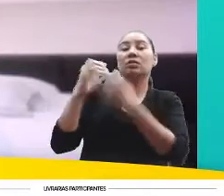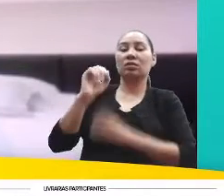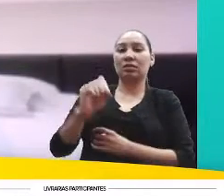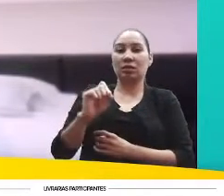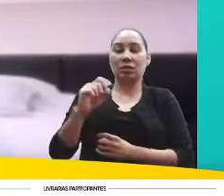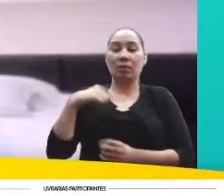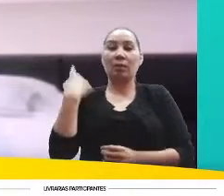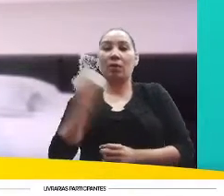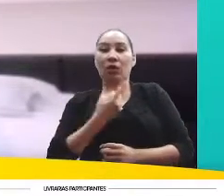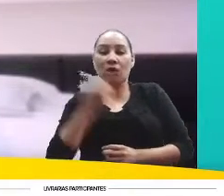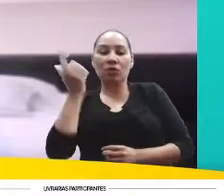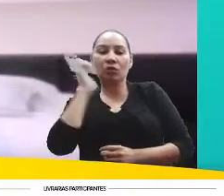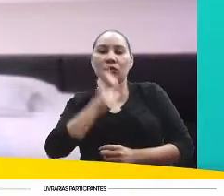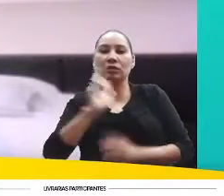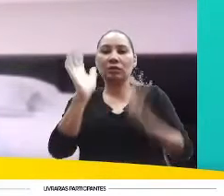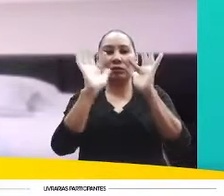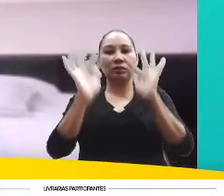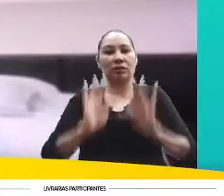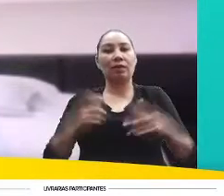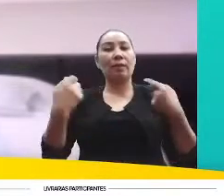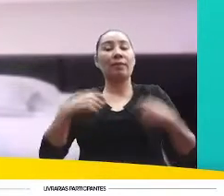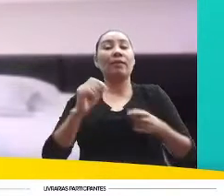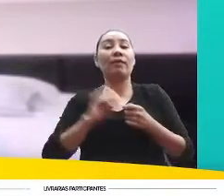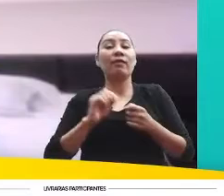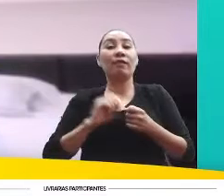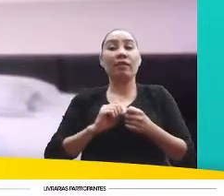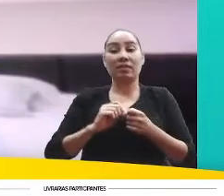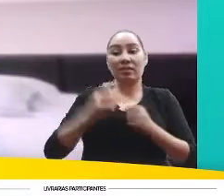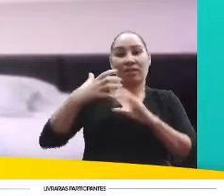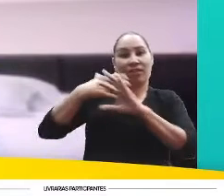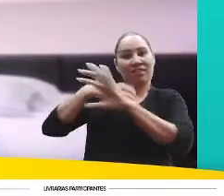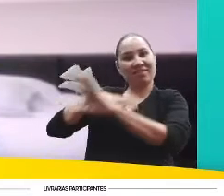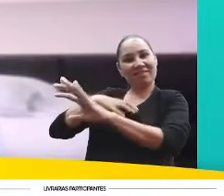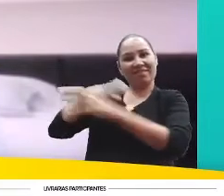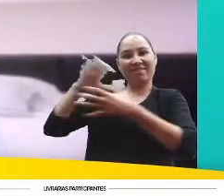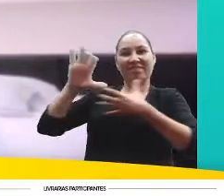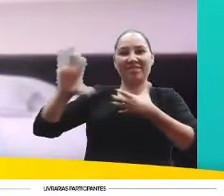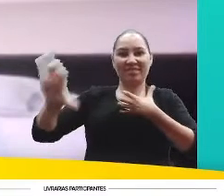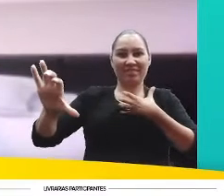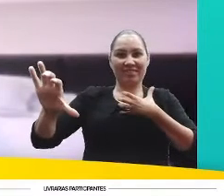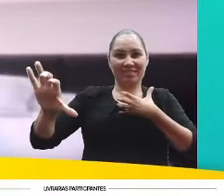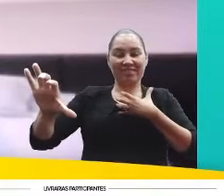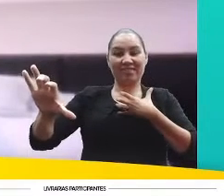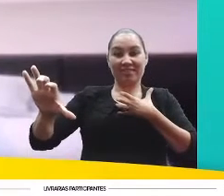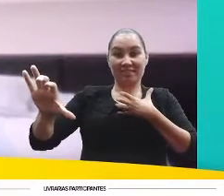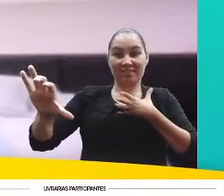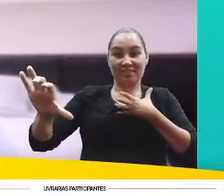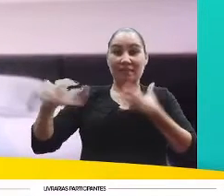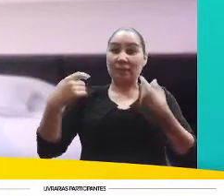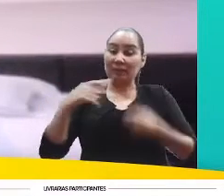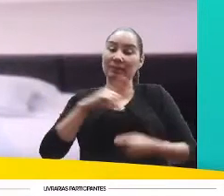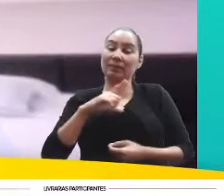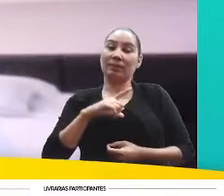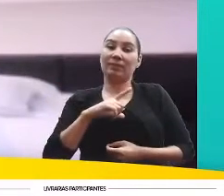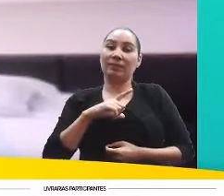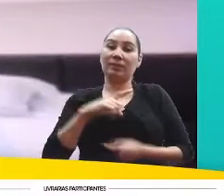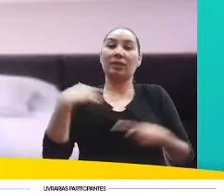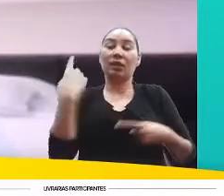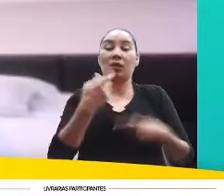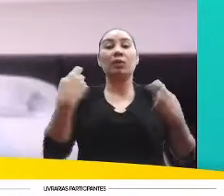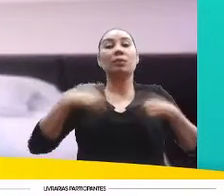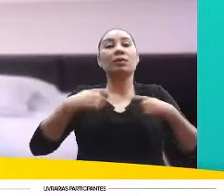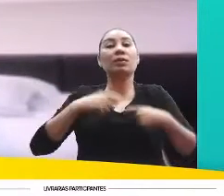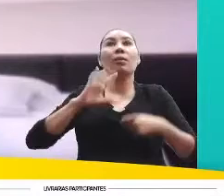para que fôssemos felizes, nós precisávamos fazer ao outro o que gostaríamos que fizéssemos para nós mesmos. Que a gente